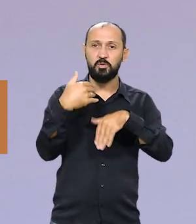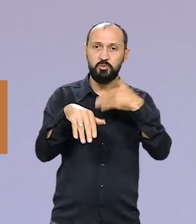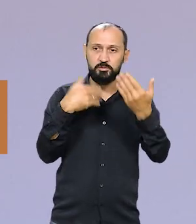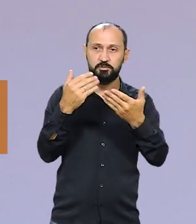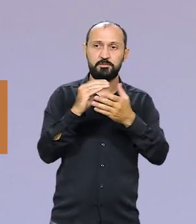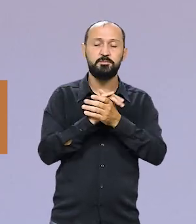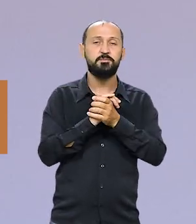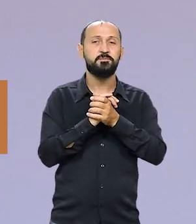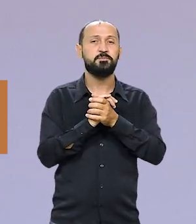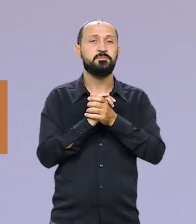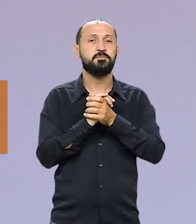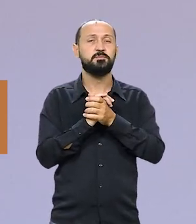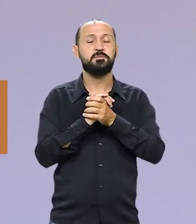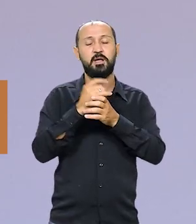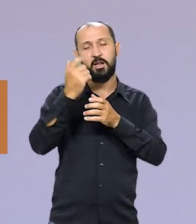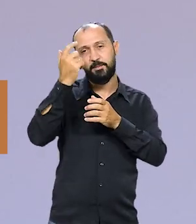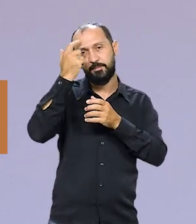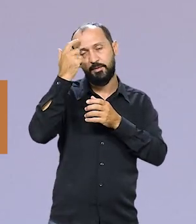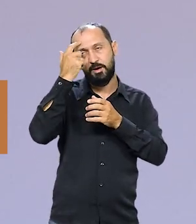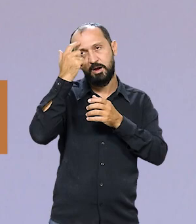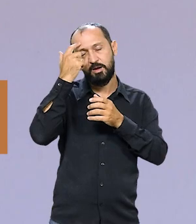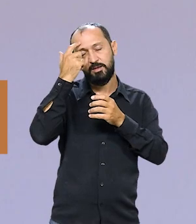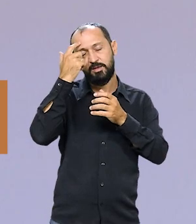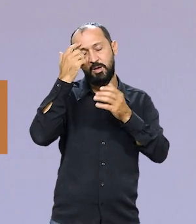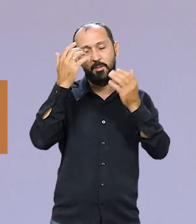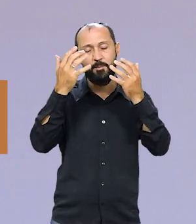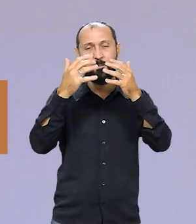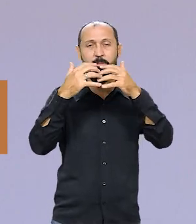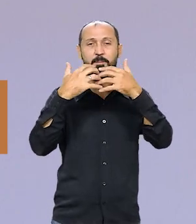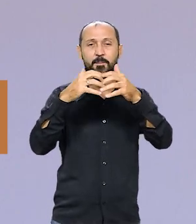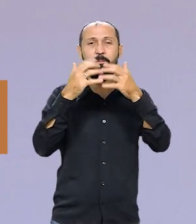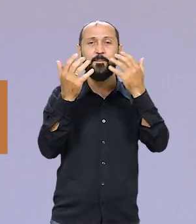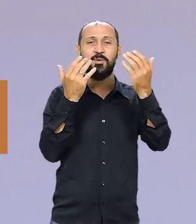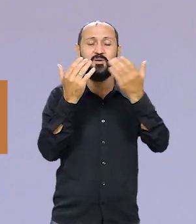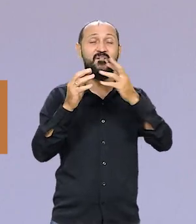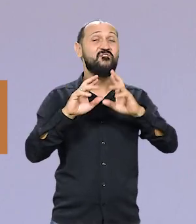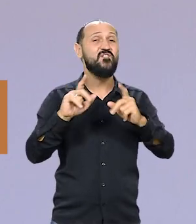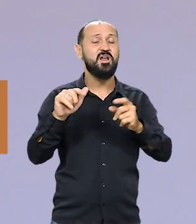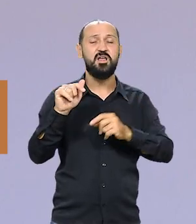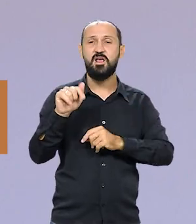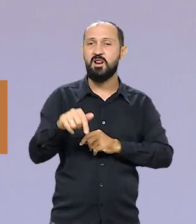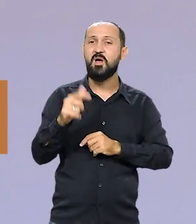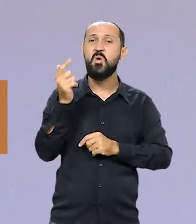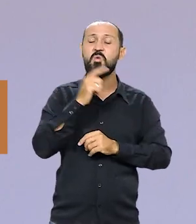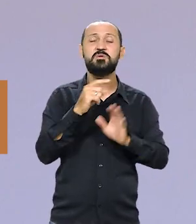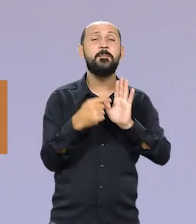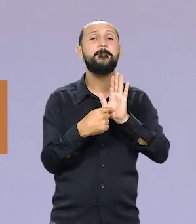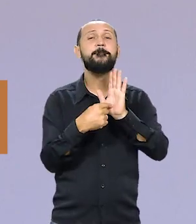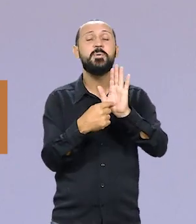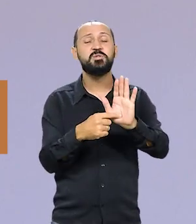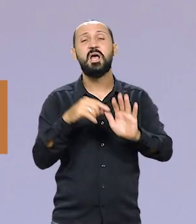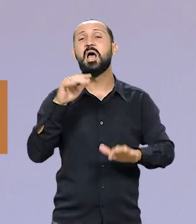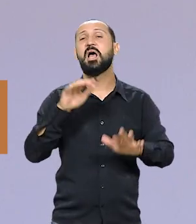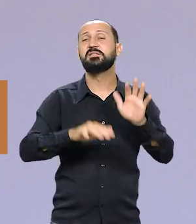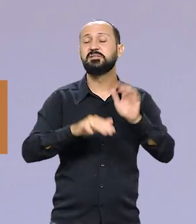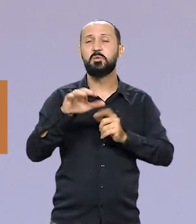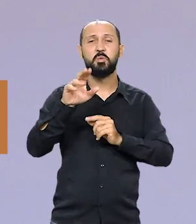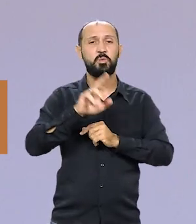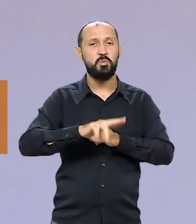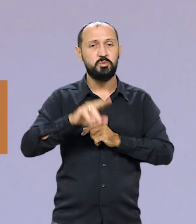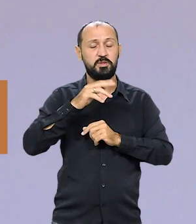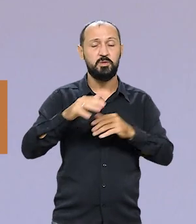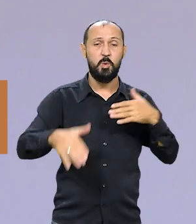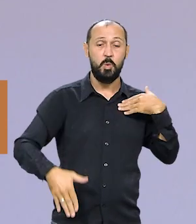ainda em desenvolvimento, portanto, psicologicamente é diferente do adulto, né? Ela consegue demonstrar muitas